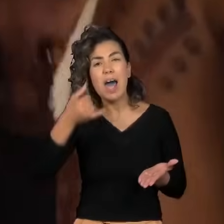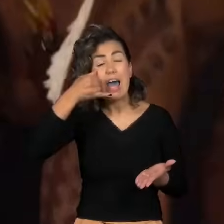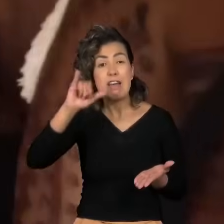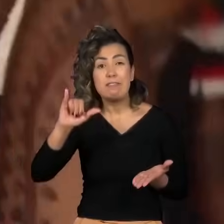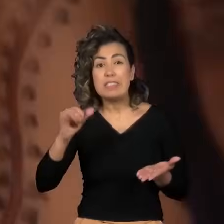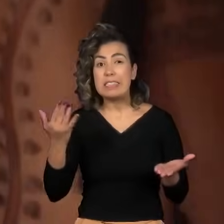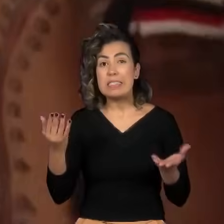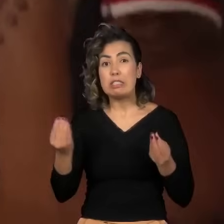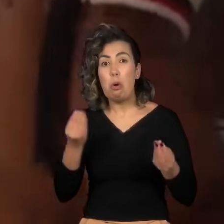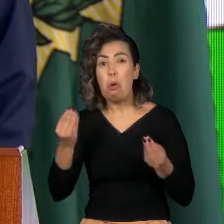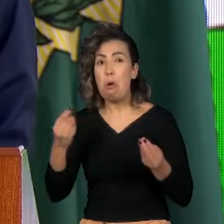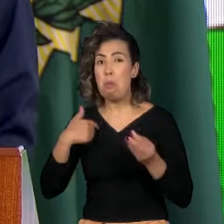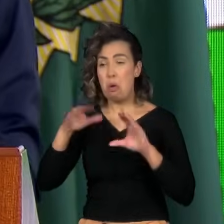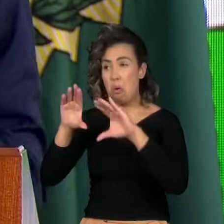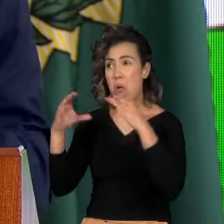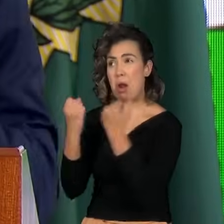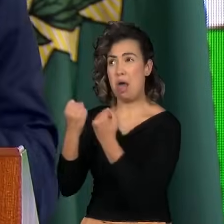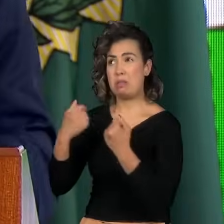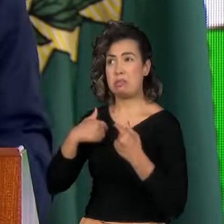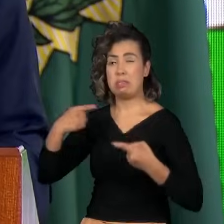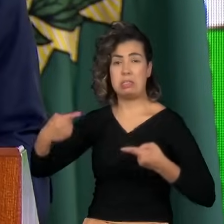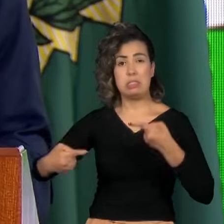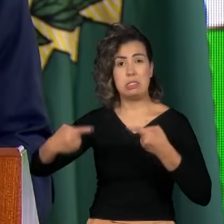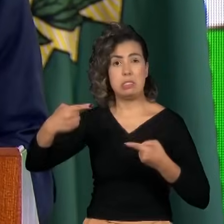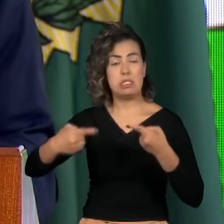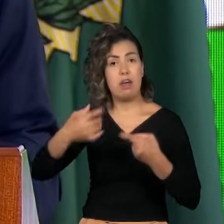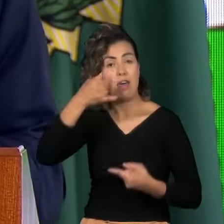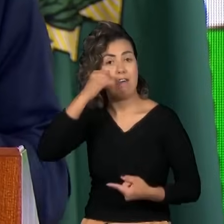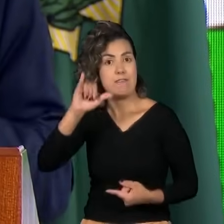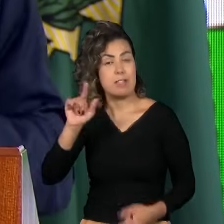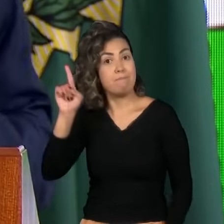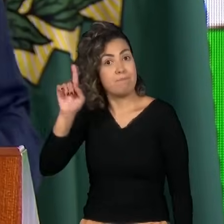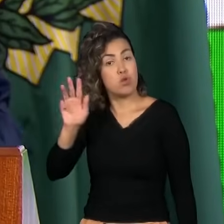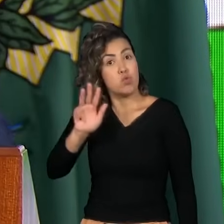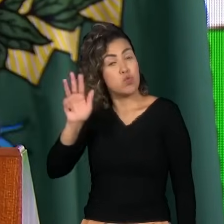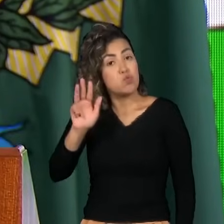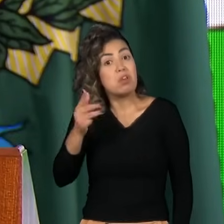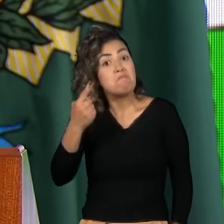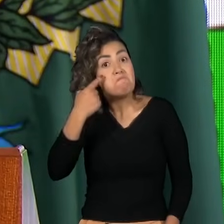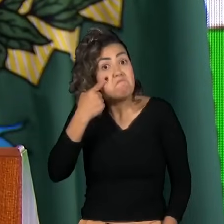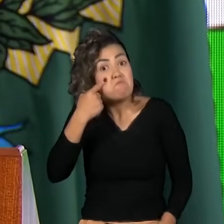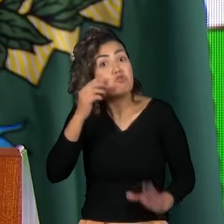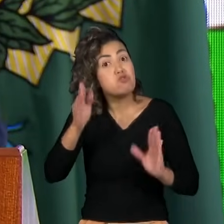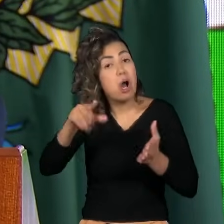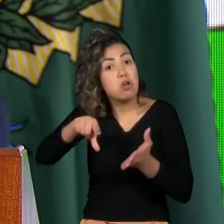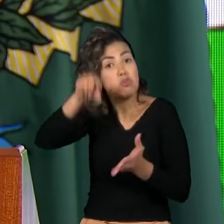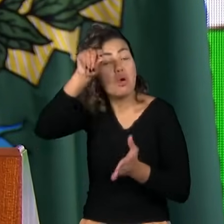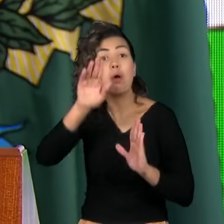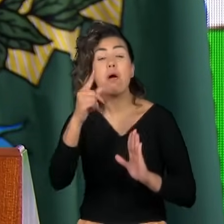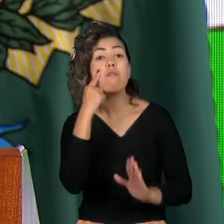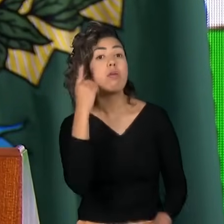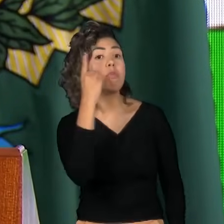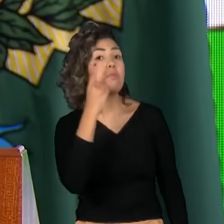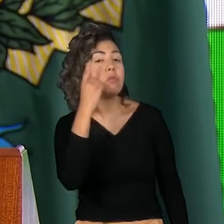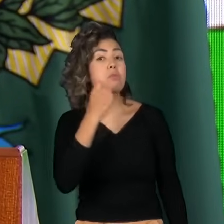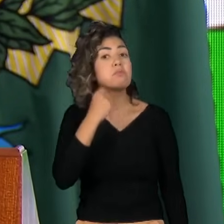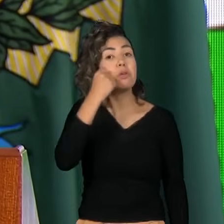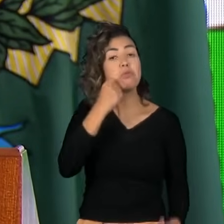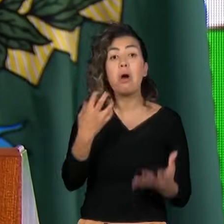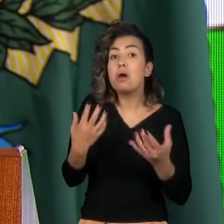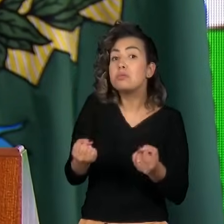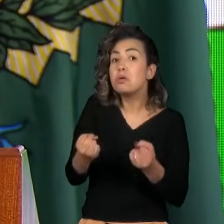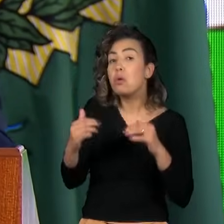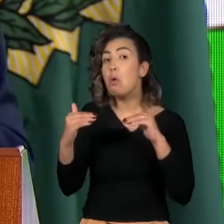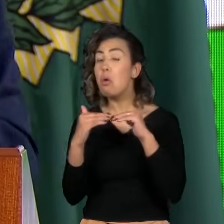conflito com o Congresso. O veto parcial do presidente será analisado por deputados e senadores,